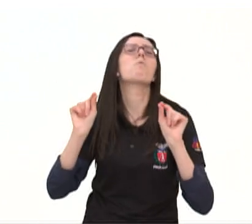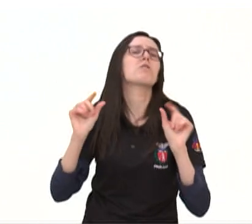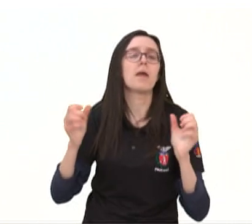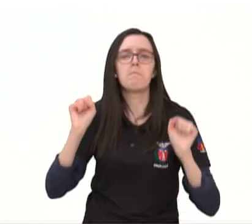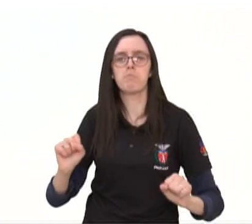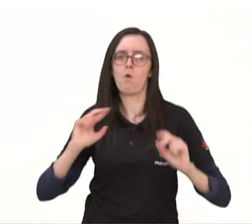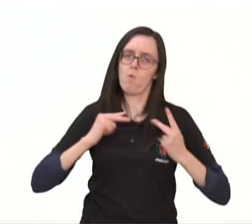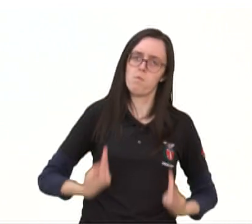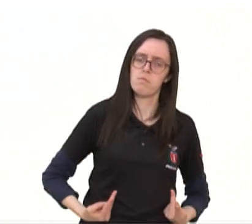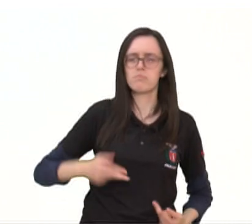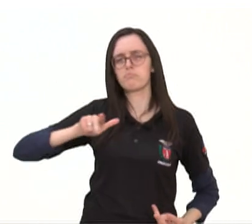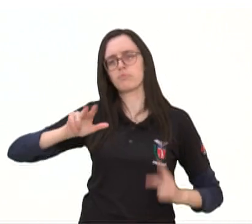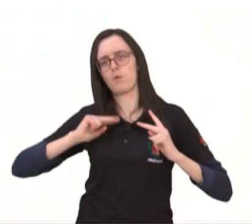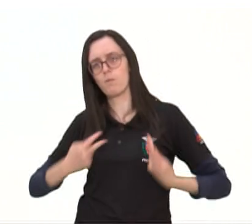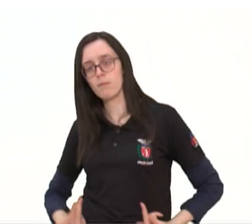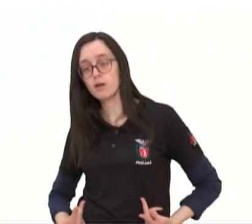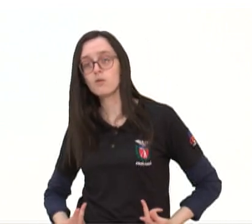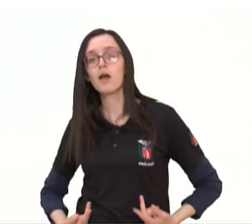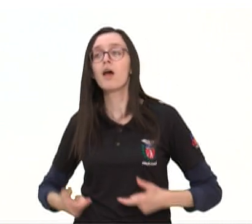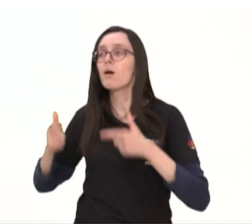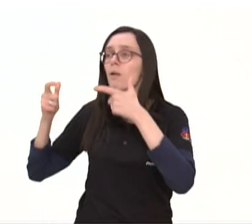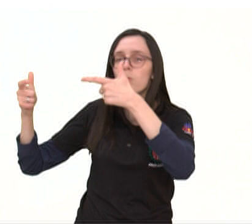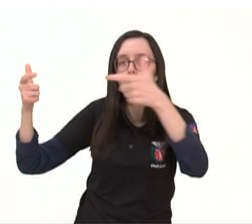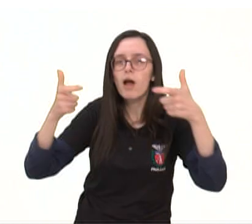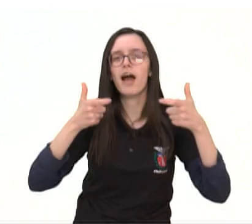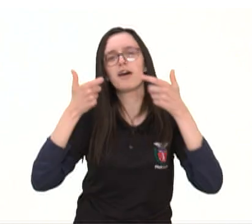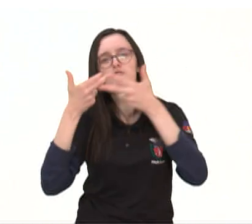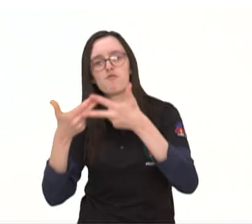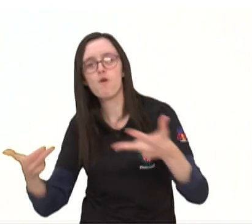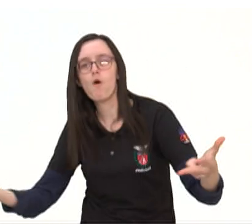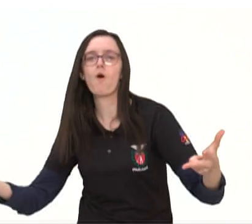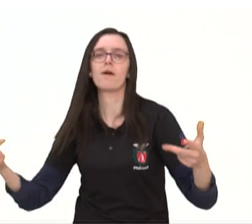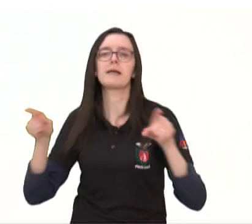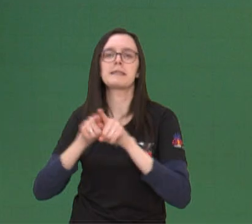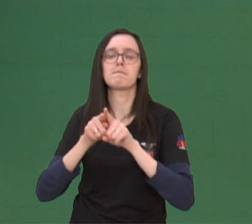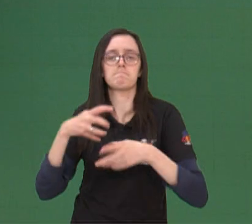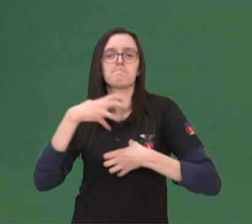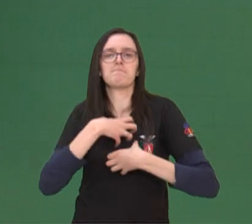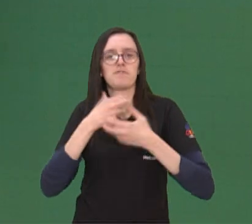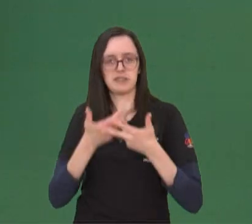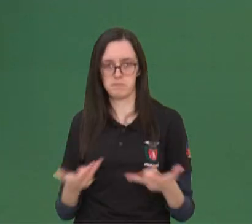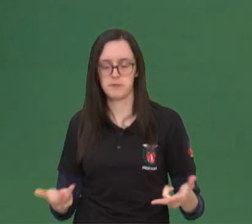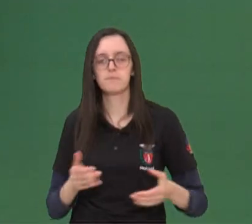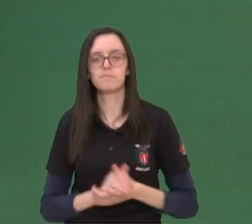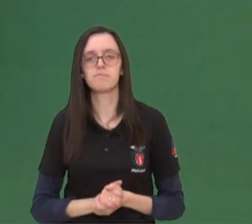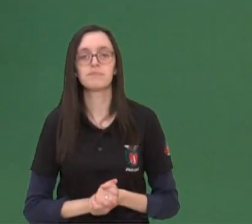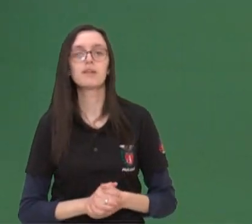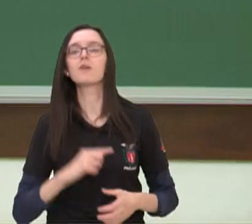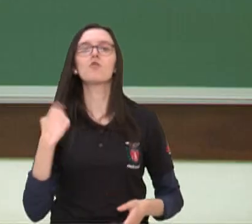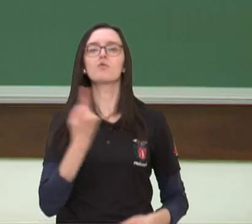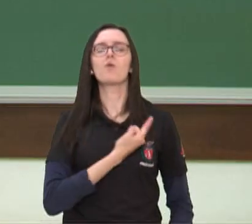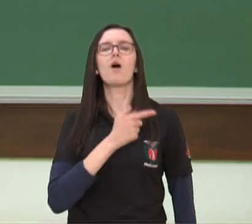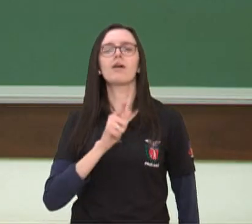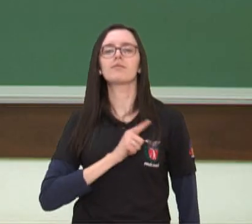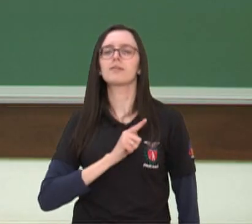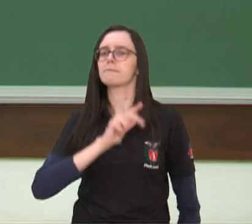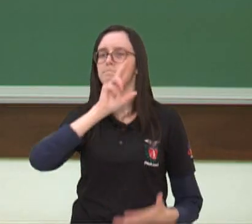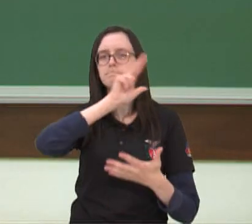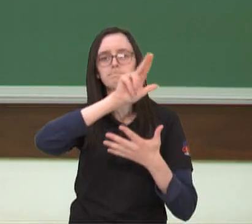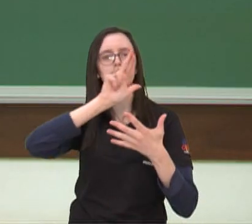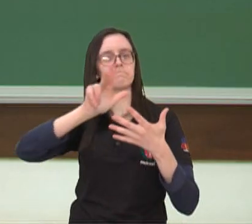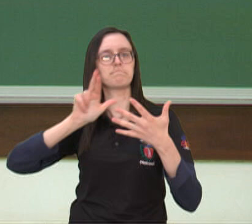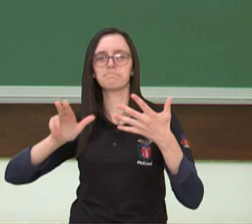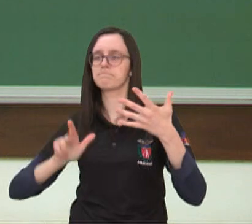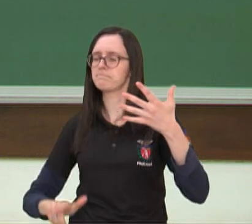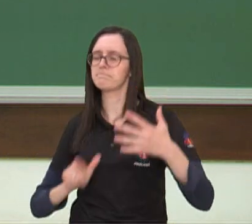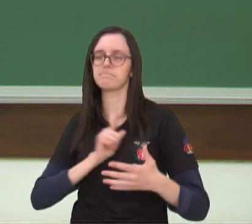ser humanos ou não, tá? Aos lugares, às coisas, aos sentimentos. Nós temos